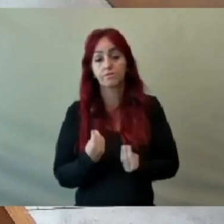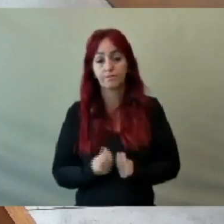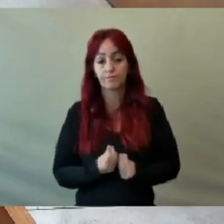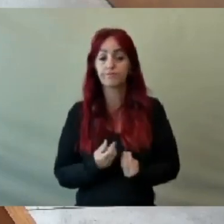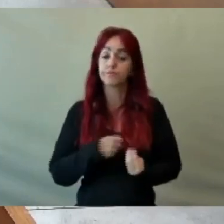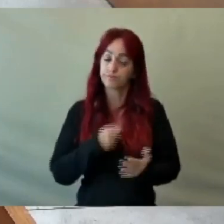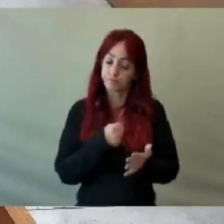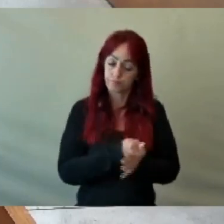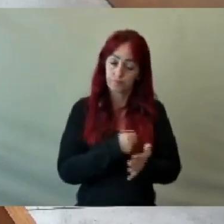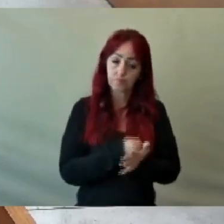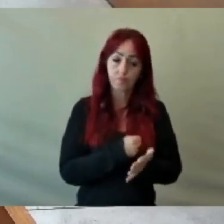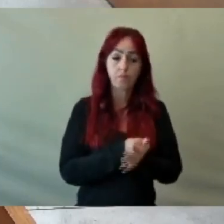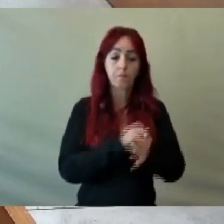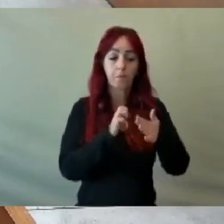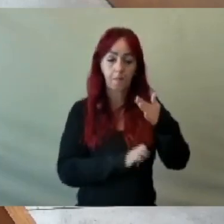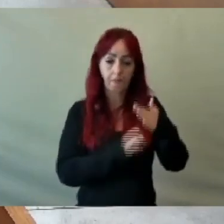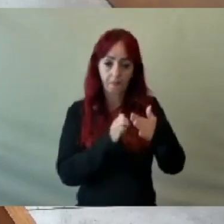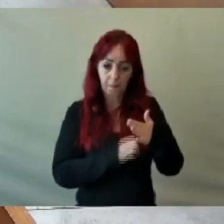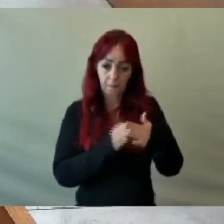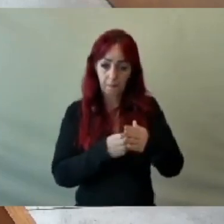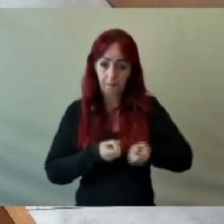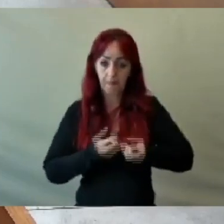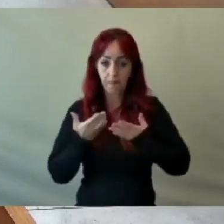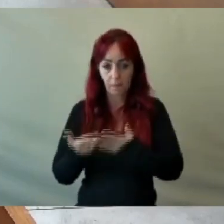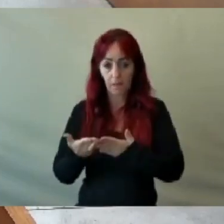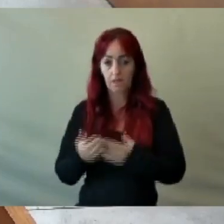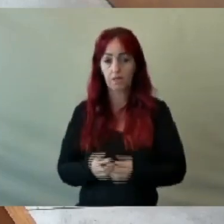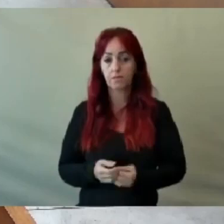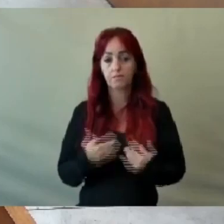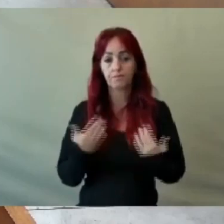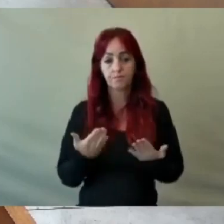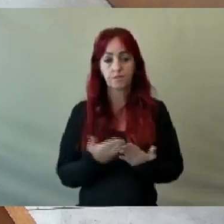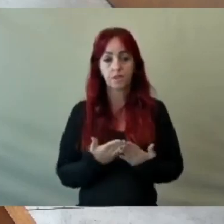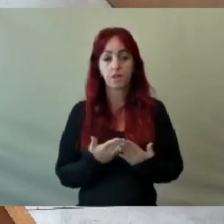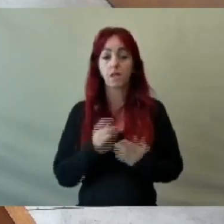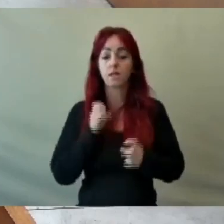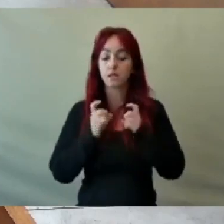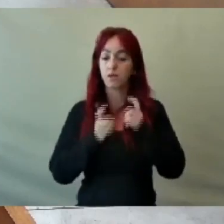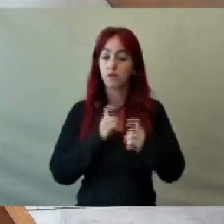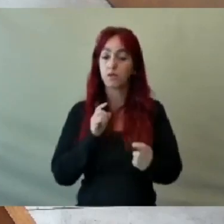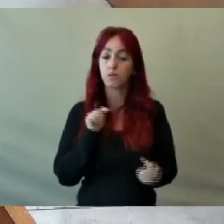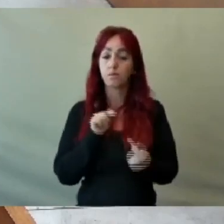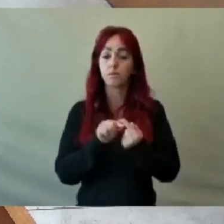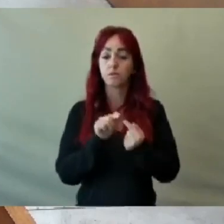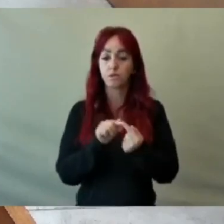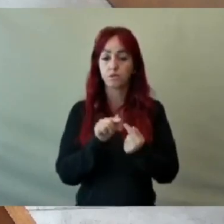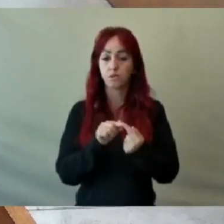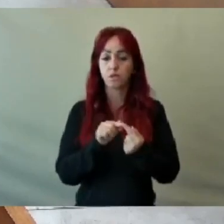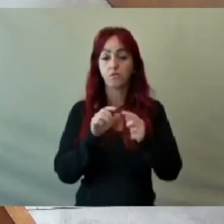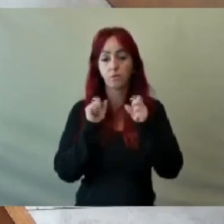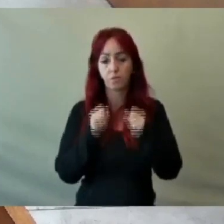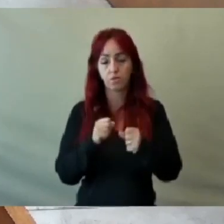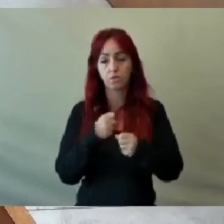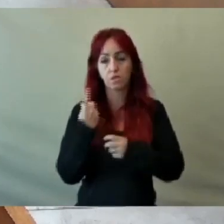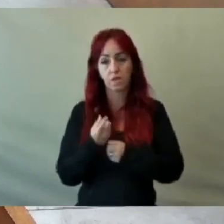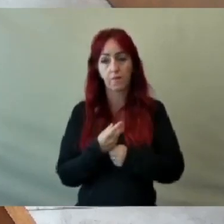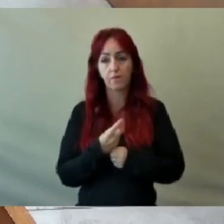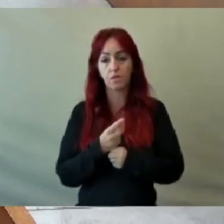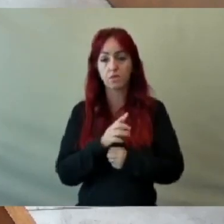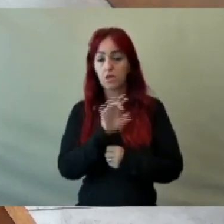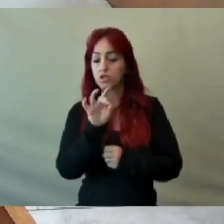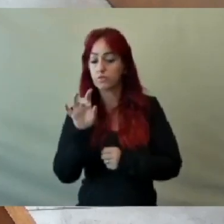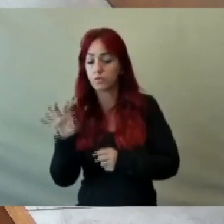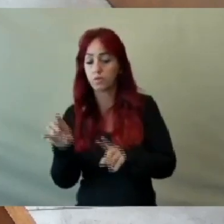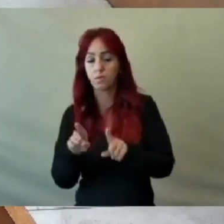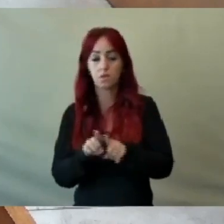entregue o produto que ela falou que ia vender. Então, essa auditoria vem nesse objetivo. A gente podia até fazer individualmente esse pedido,